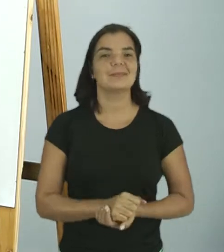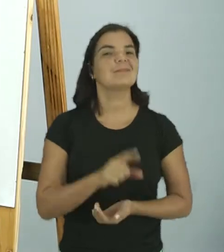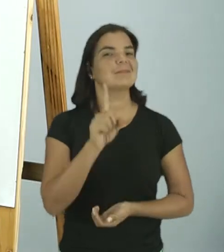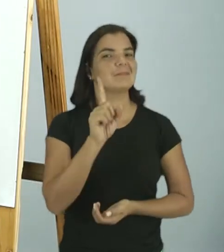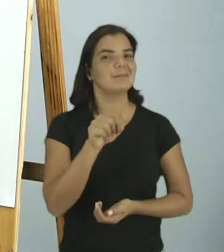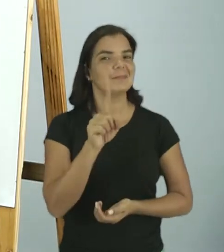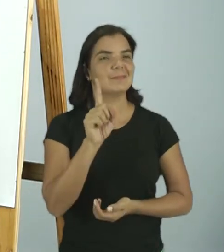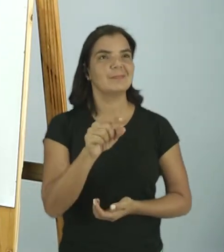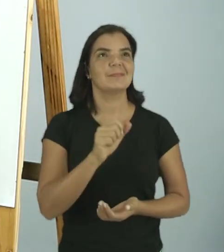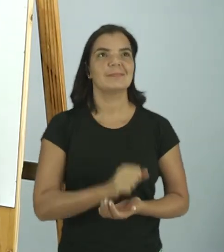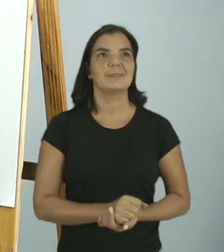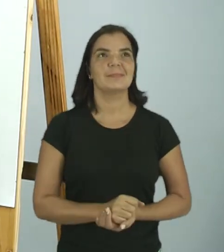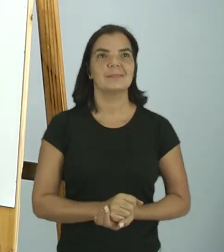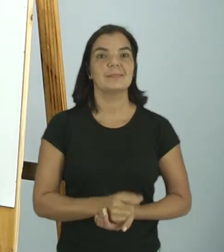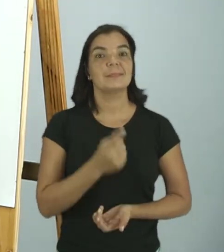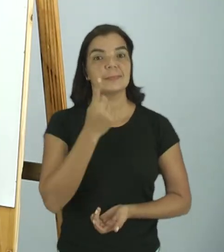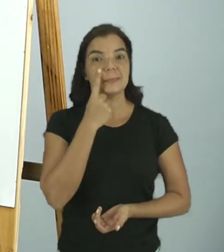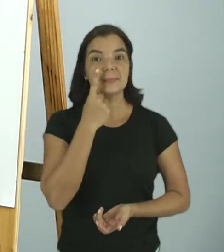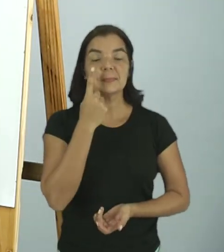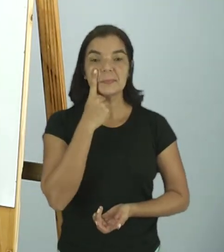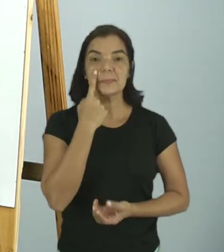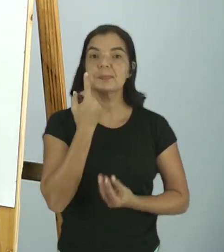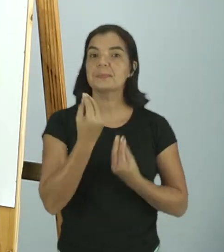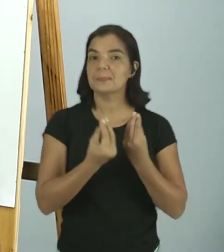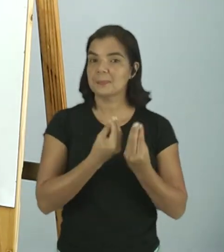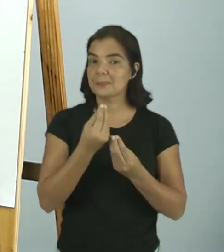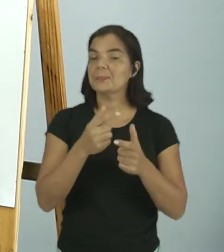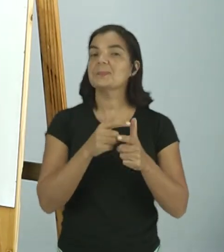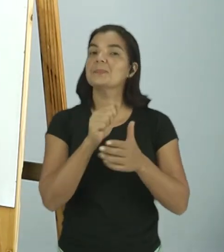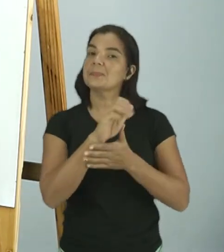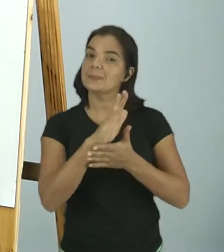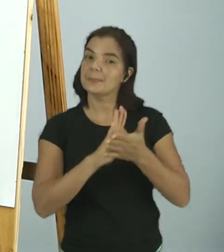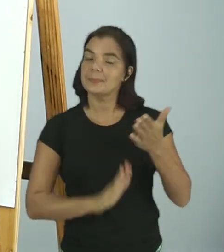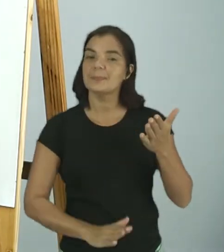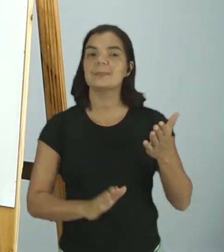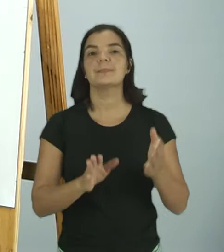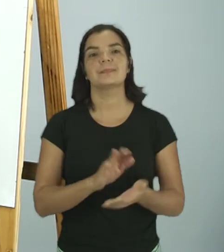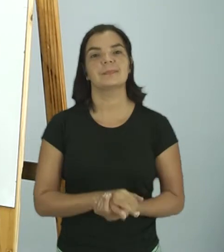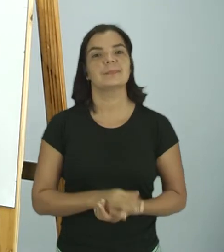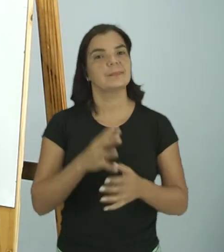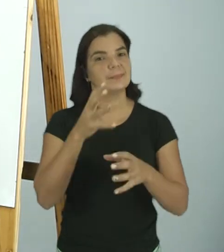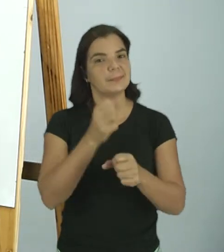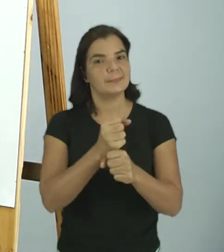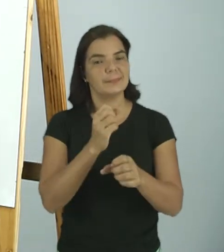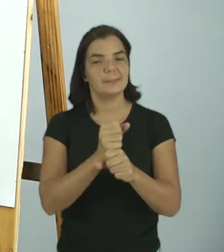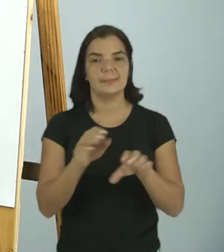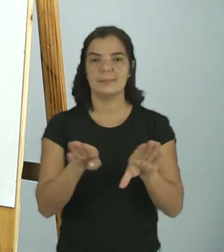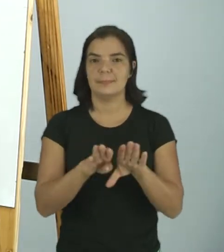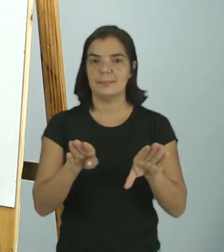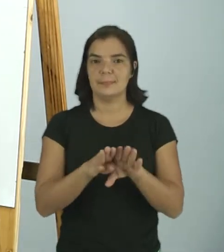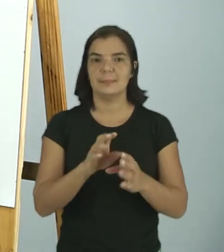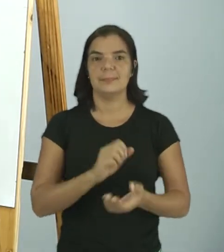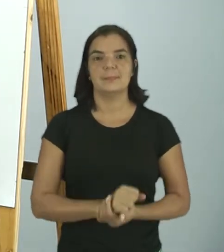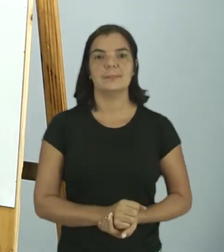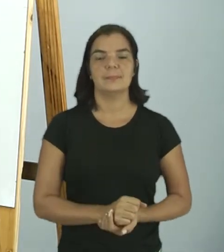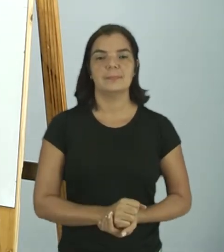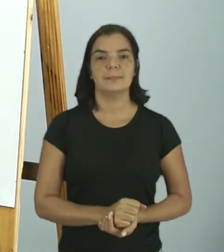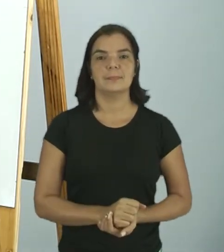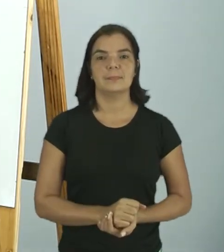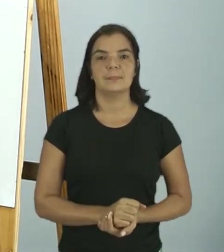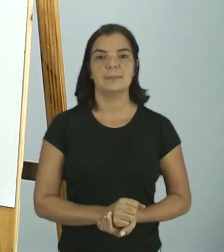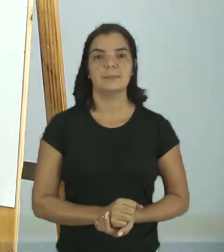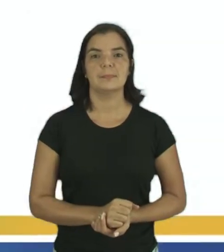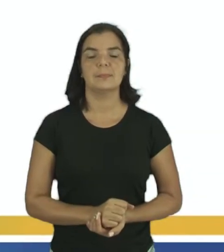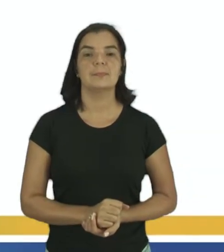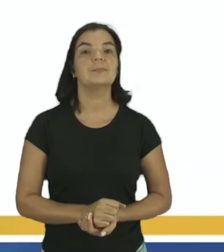isso mesmo ver as nossas situações problemas e fazer também cálculos certinho Vamos